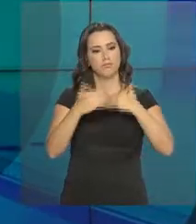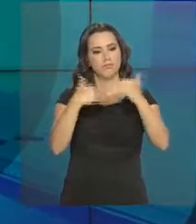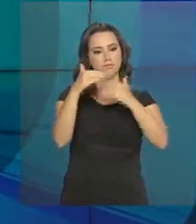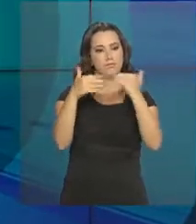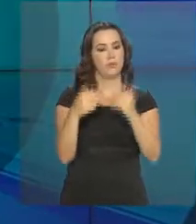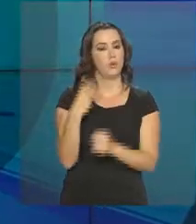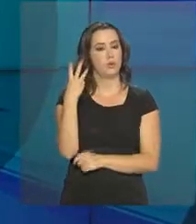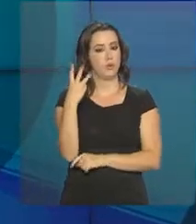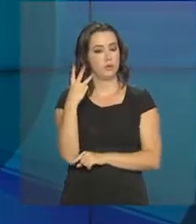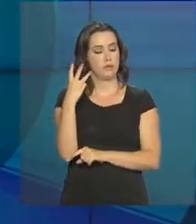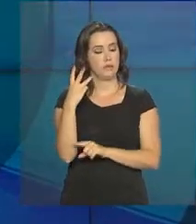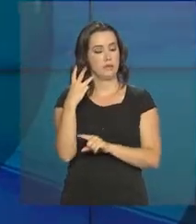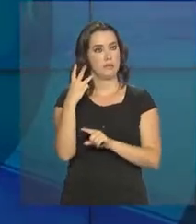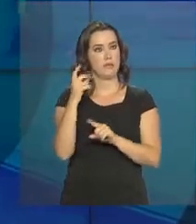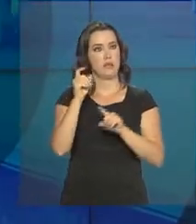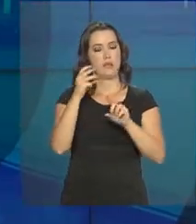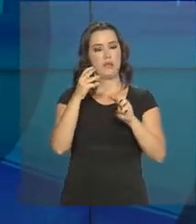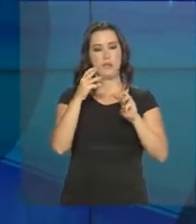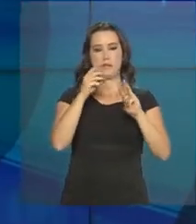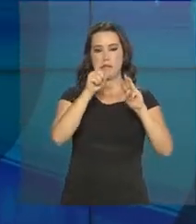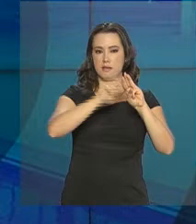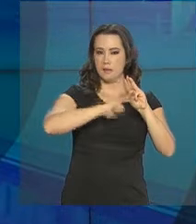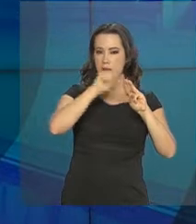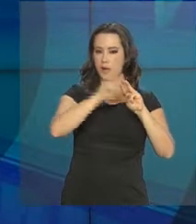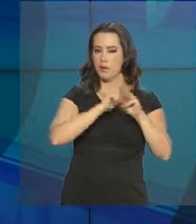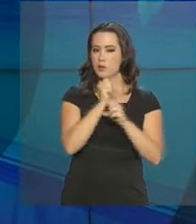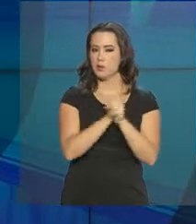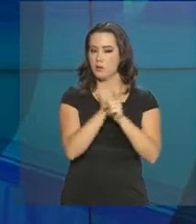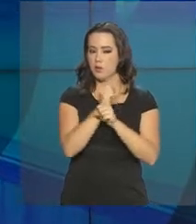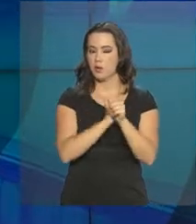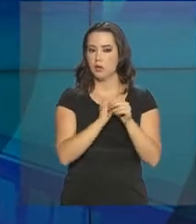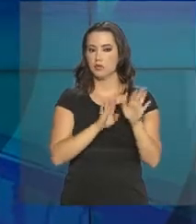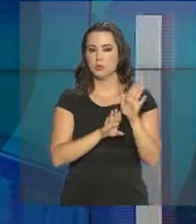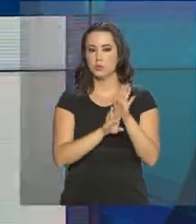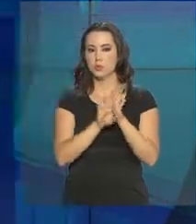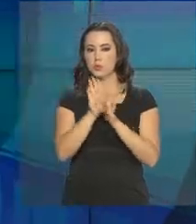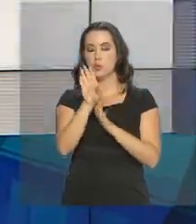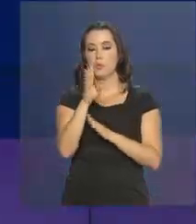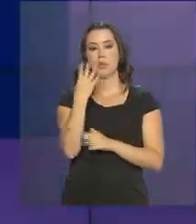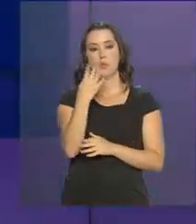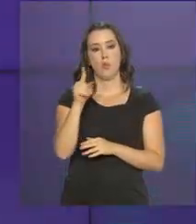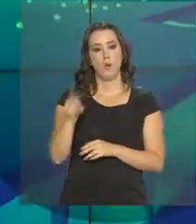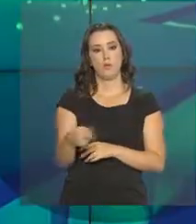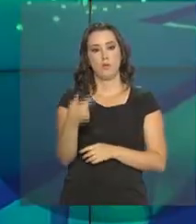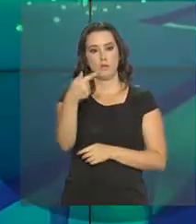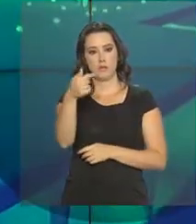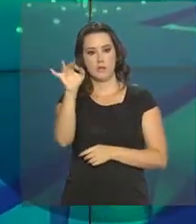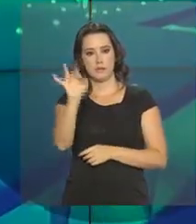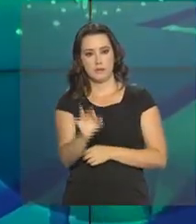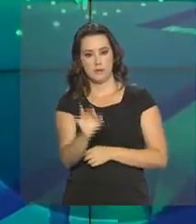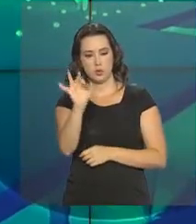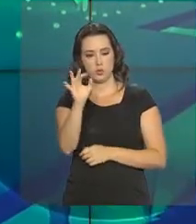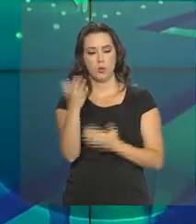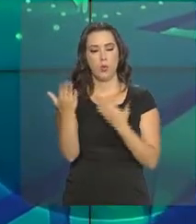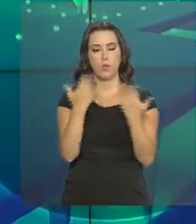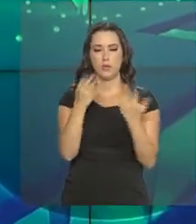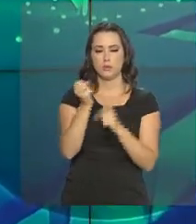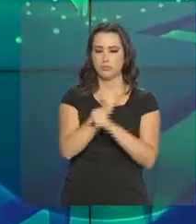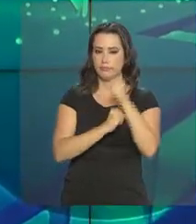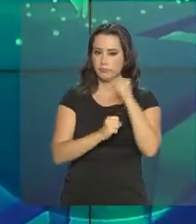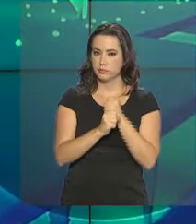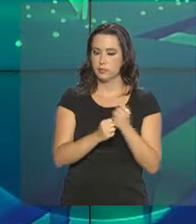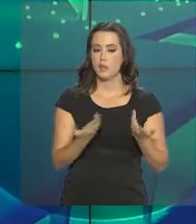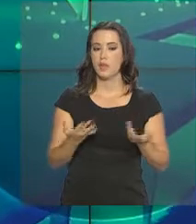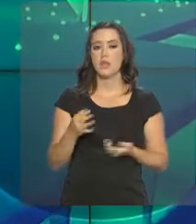trimestres três do ano registrando elevação de 4,7 por cento em relação ao mesmo período do ano anterior em